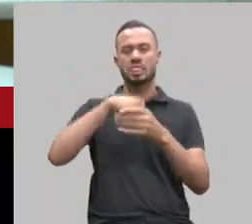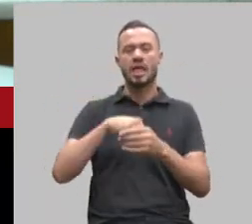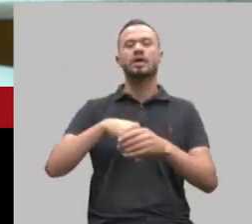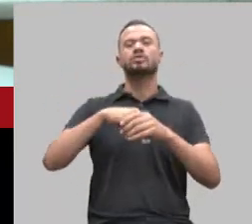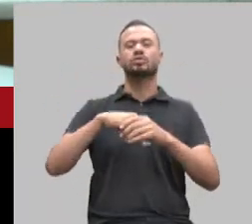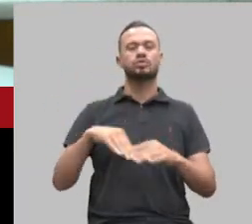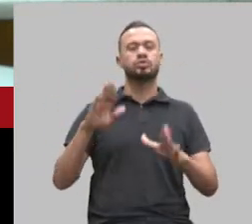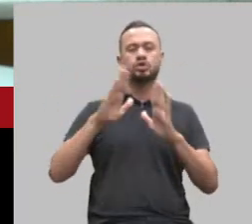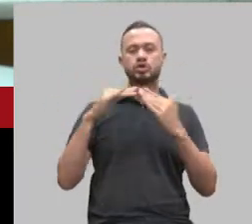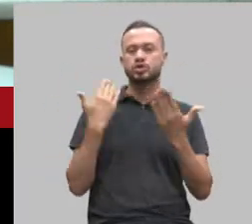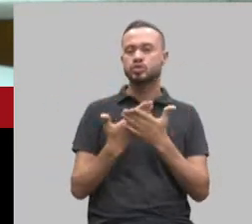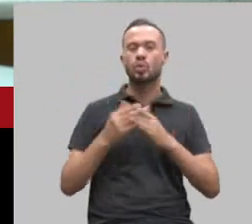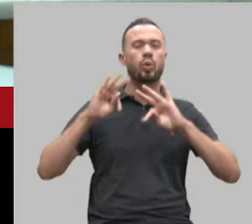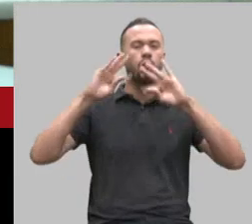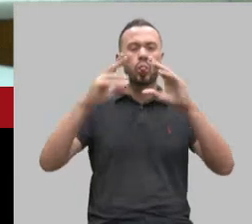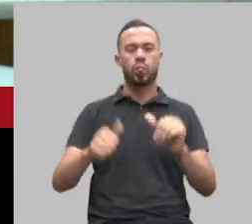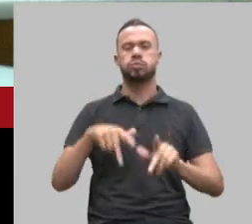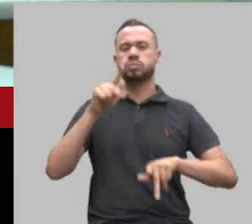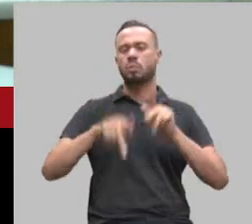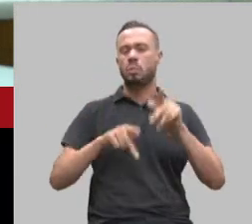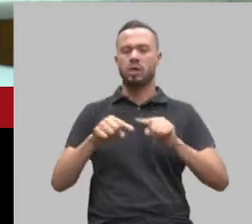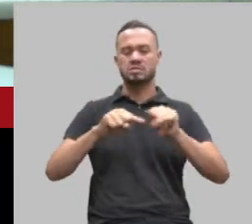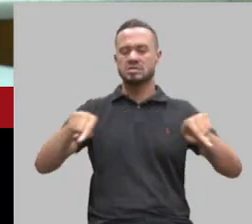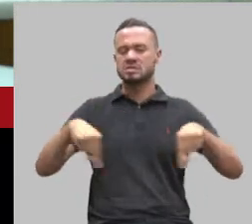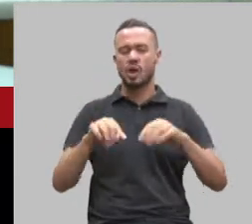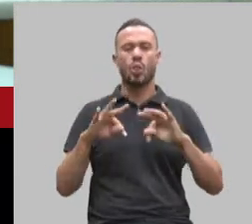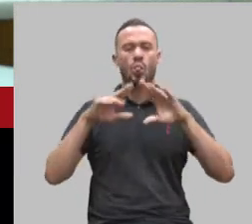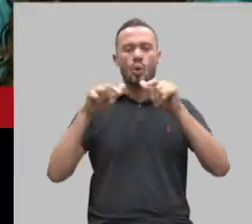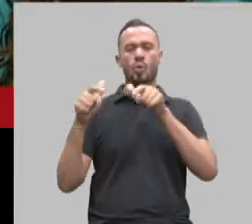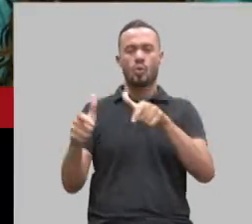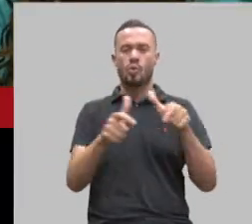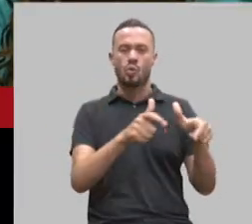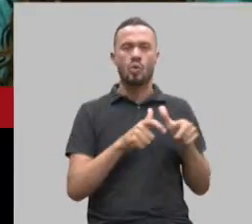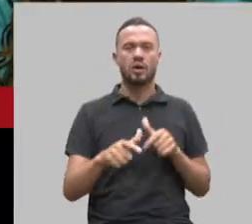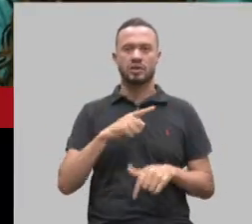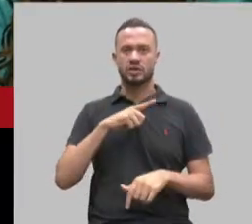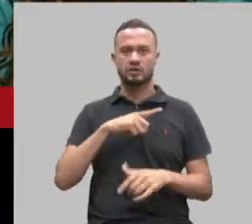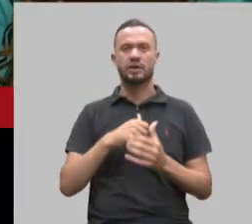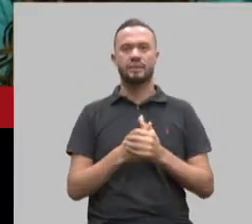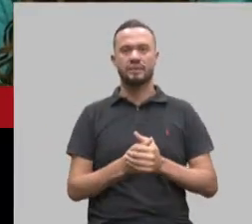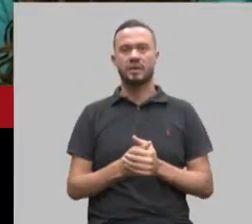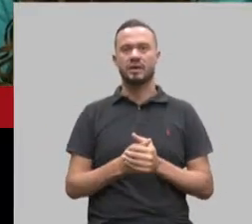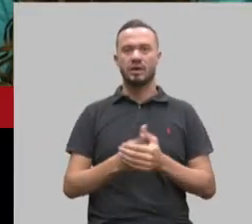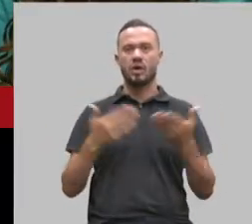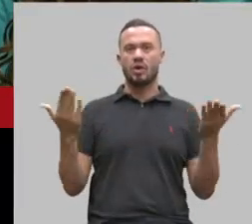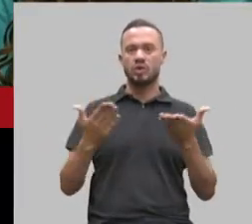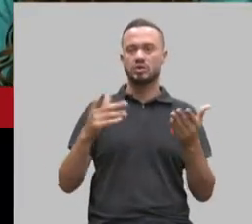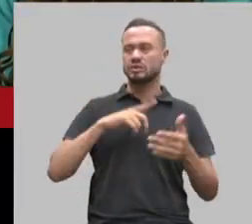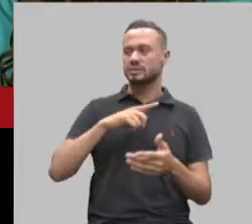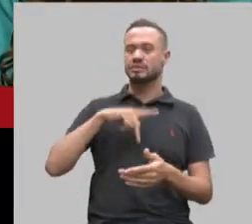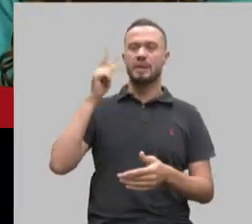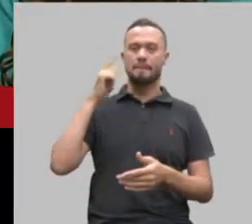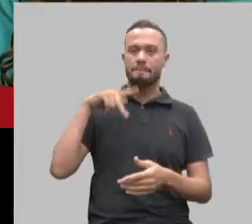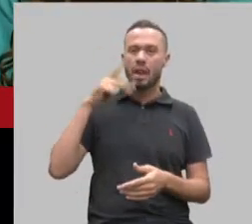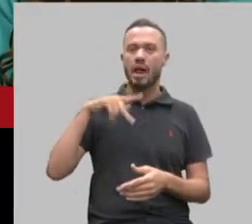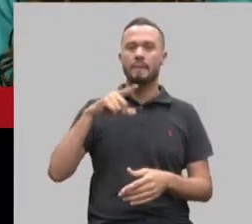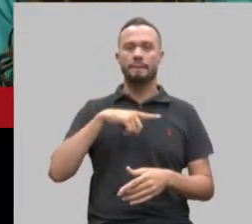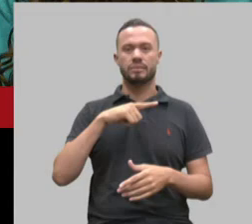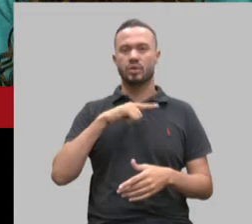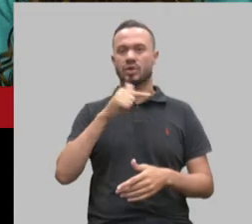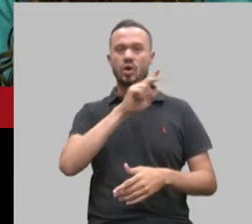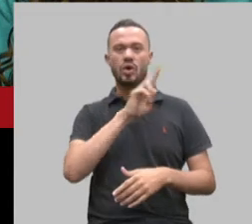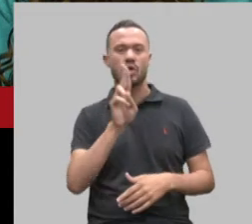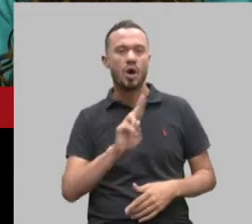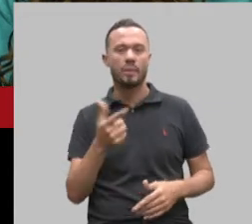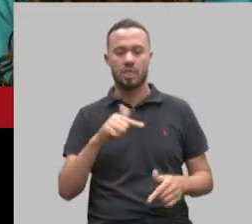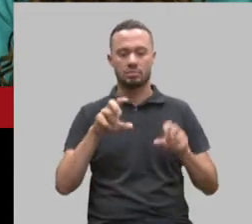estudantis nas salas de aula e em todos os lugares que nós estivermos hoje se levantam parlamentares que não possuem nomes e nem cadeiras mas